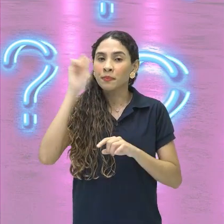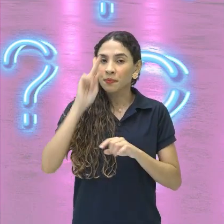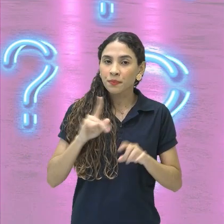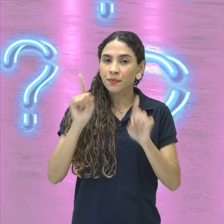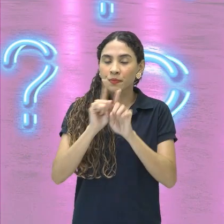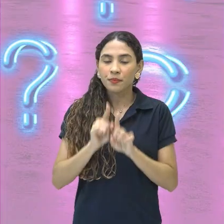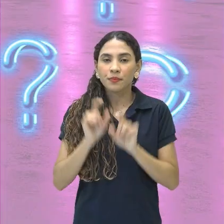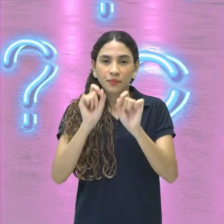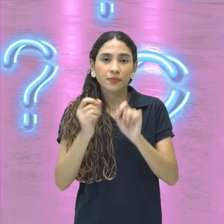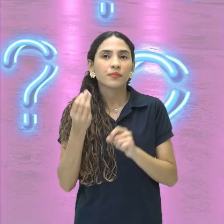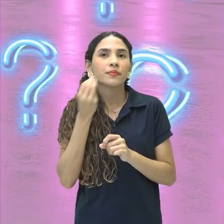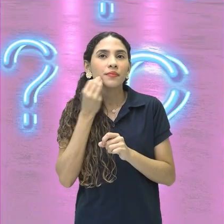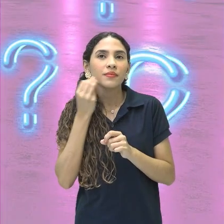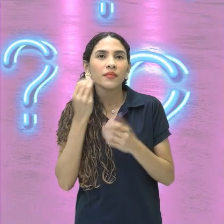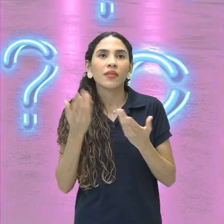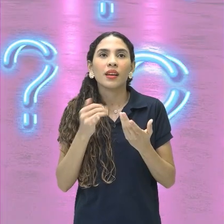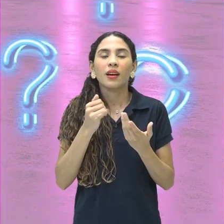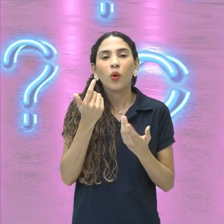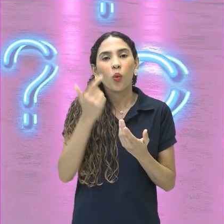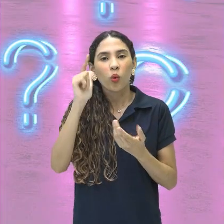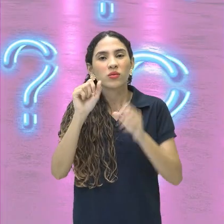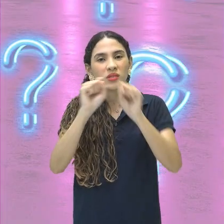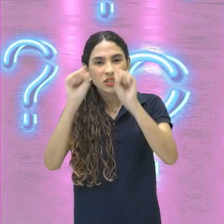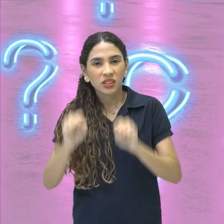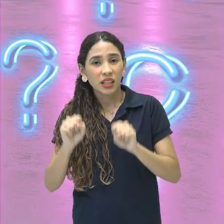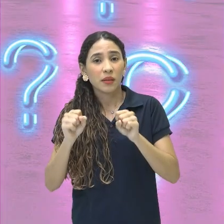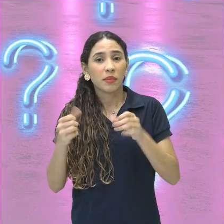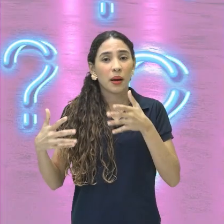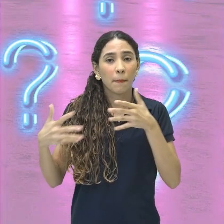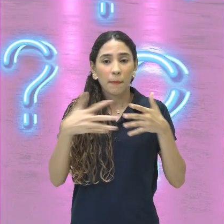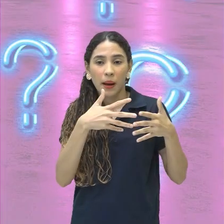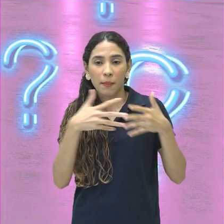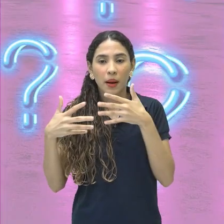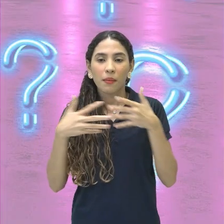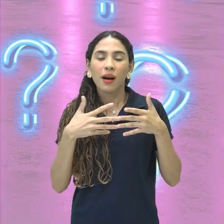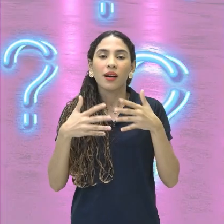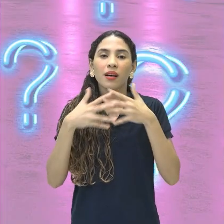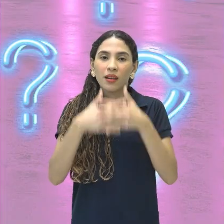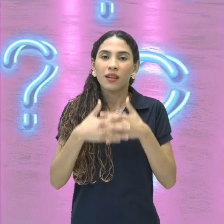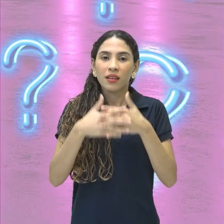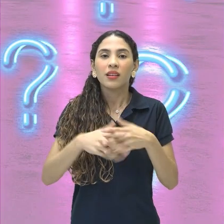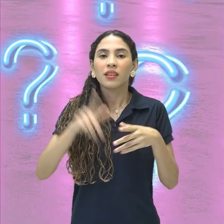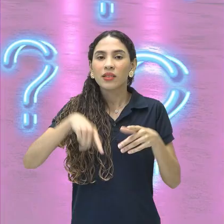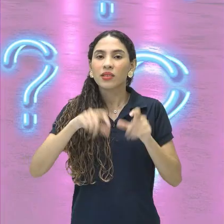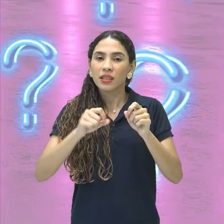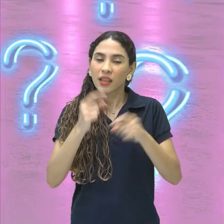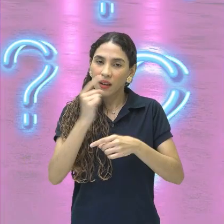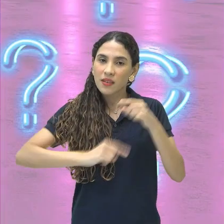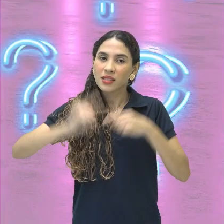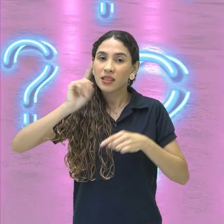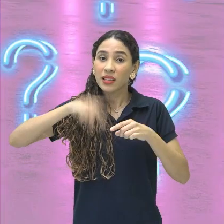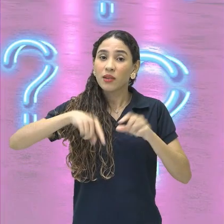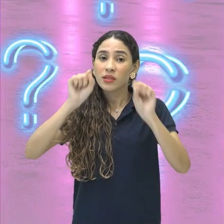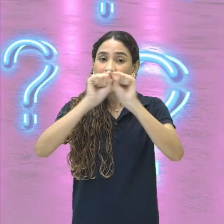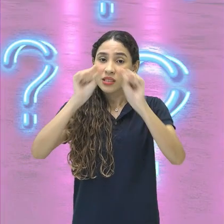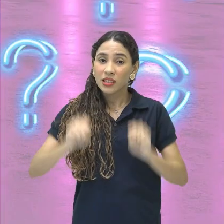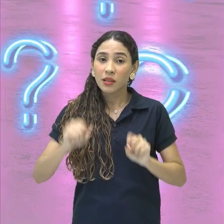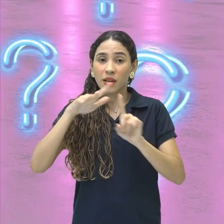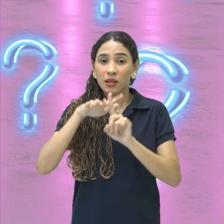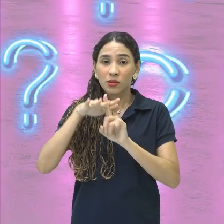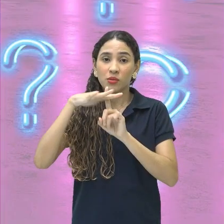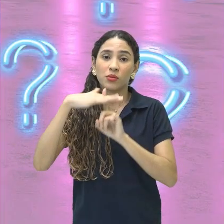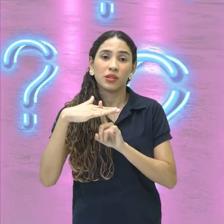também tentativas de outros sistemas que se confrontaram com o sistema capitalista que foi, né, avançando, que é o sistema